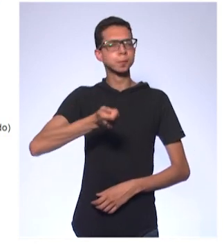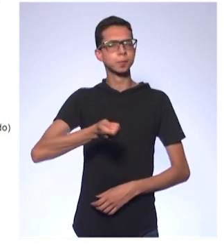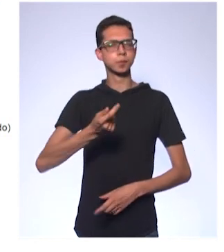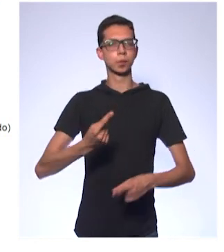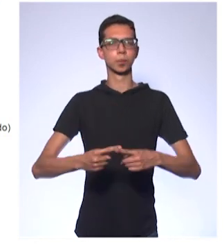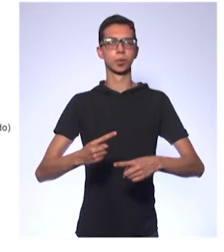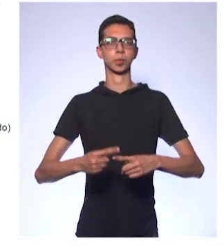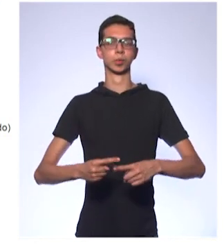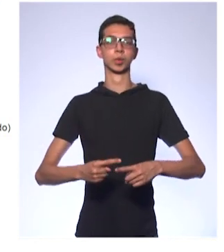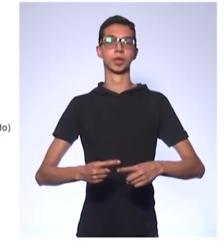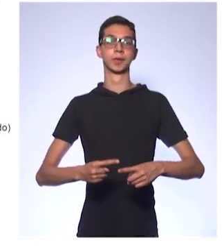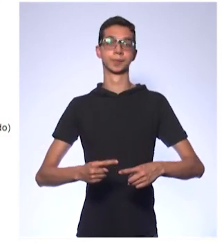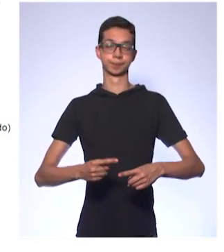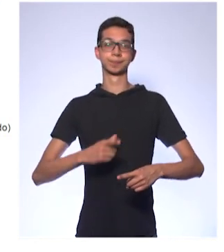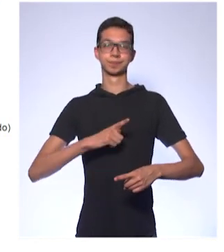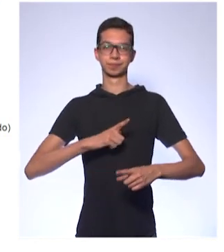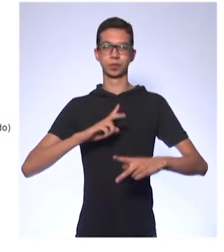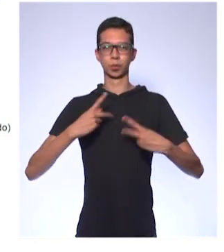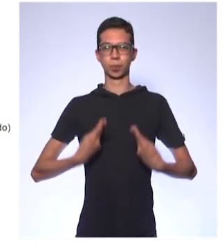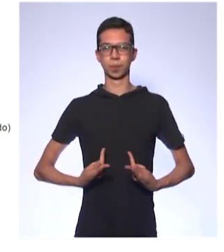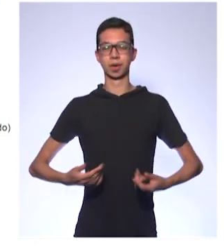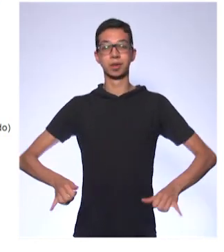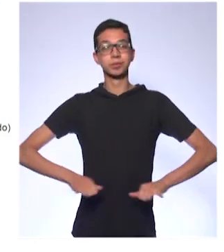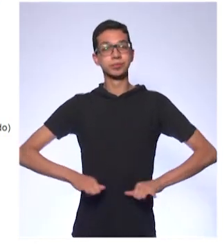que se enfrenta la humanidad,